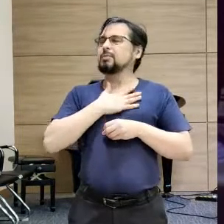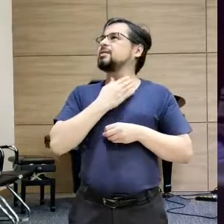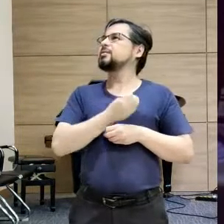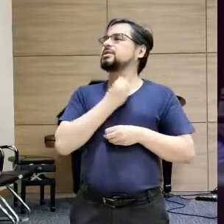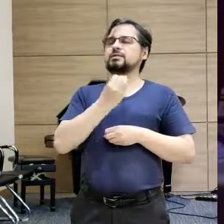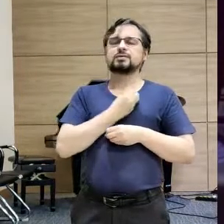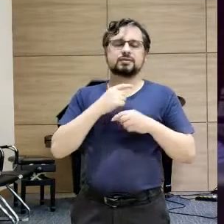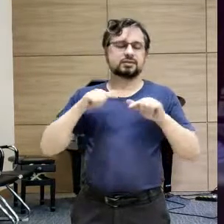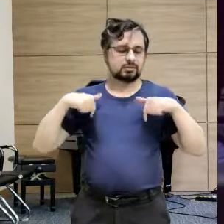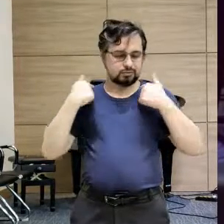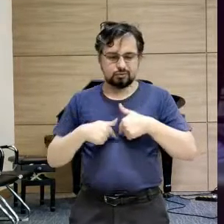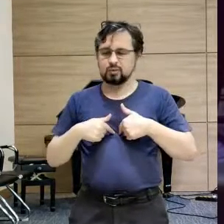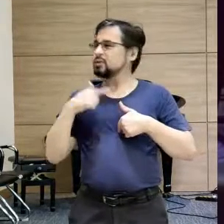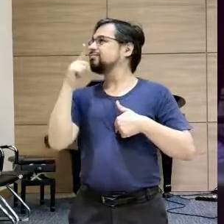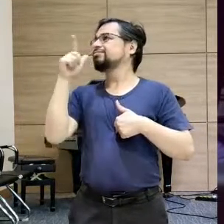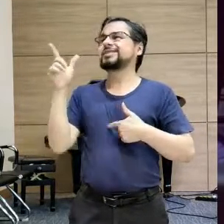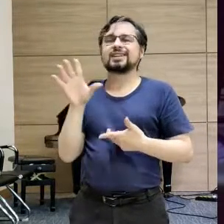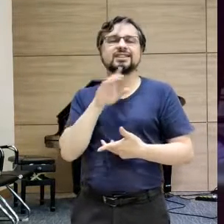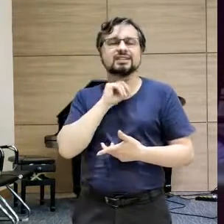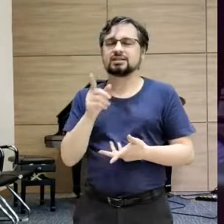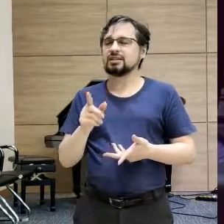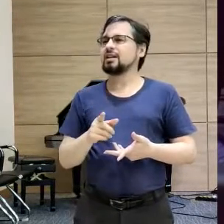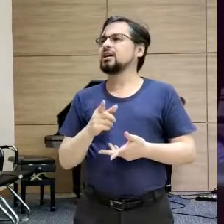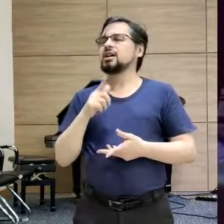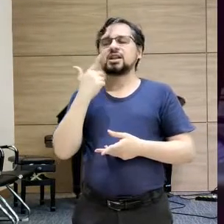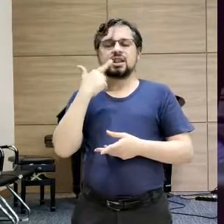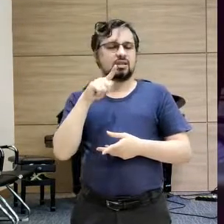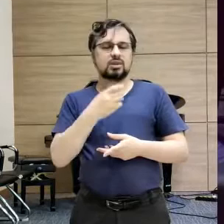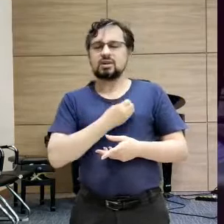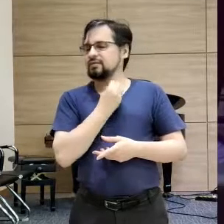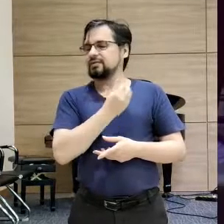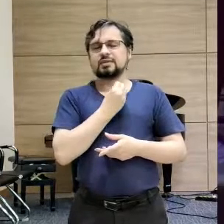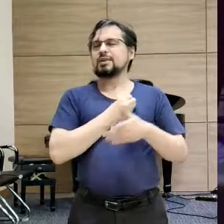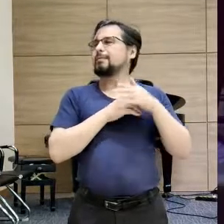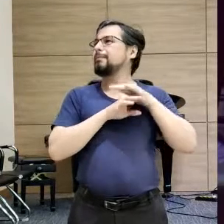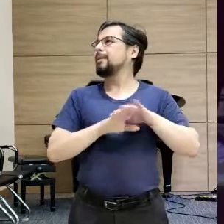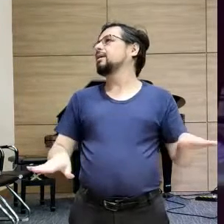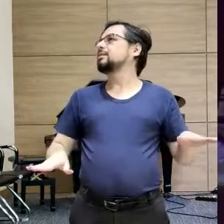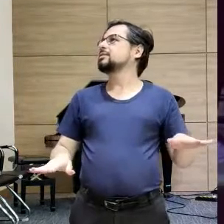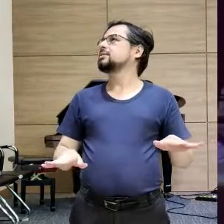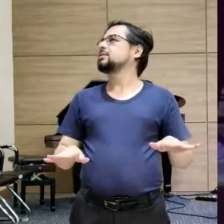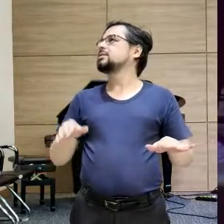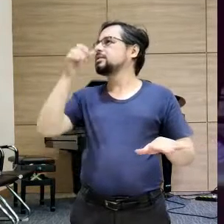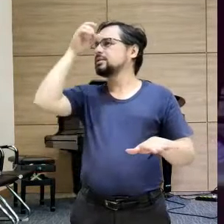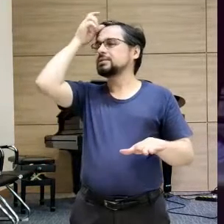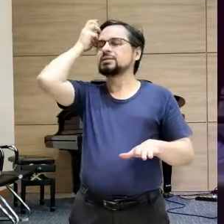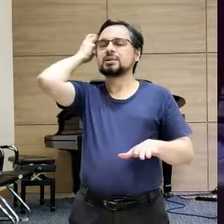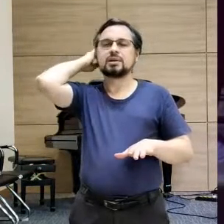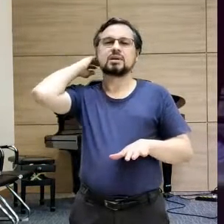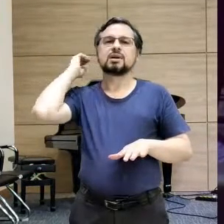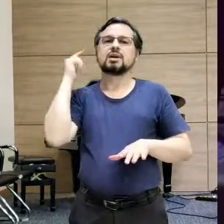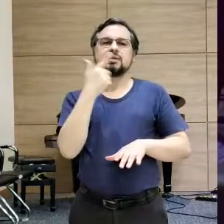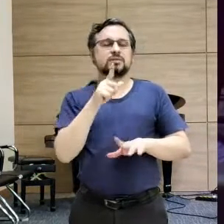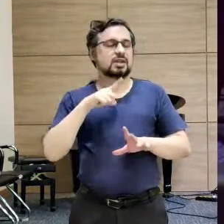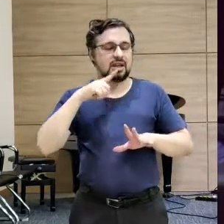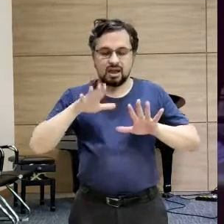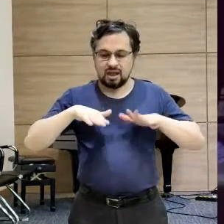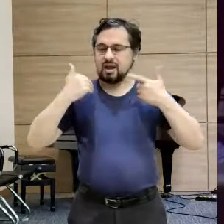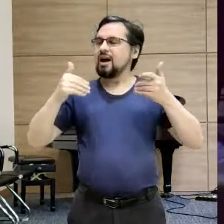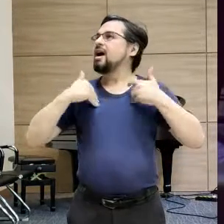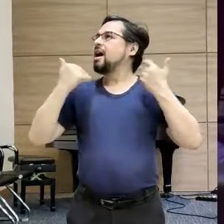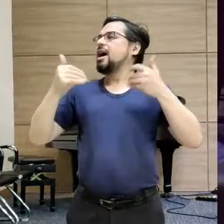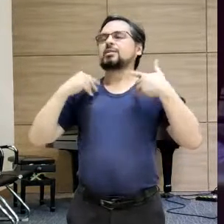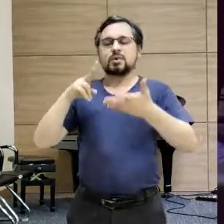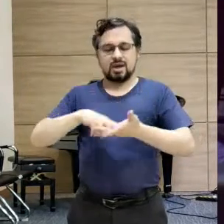não encherá mais os meus pulmões. E eu não terei mais a vida, a pneuma, eu não terei mais a anima,